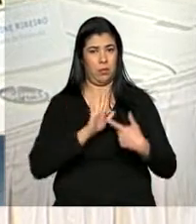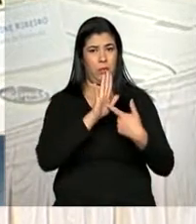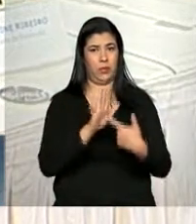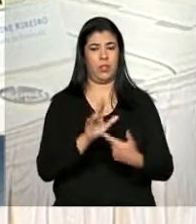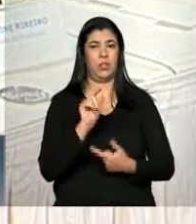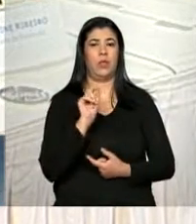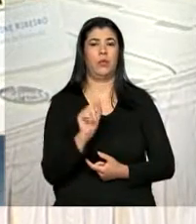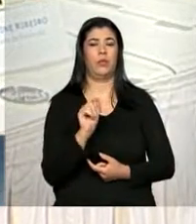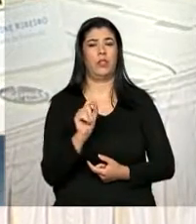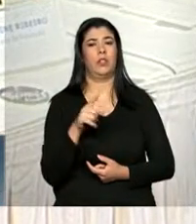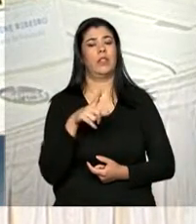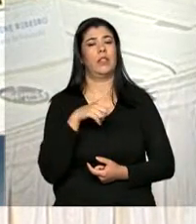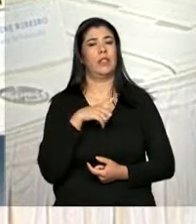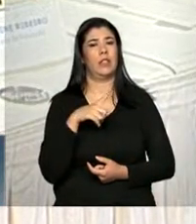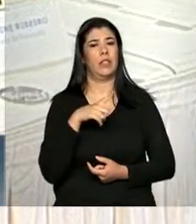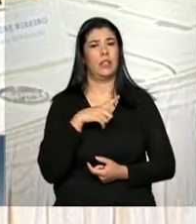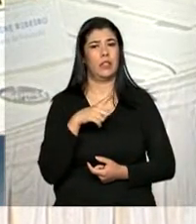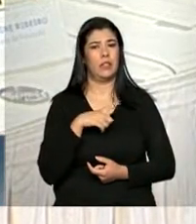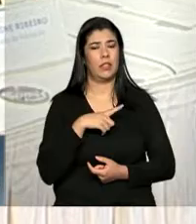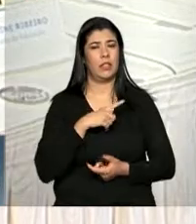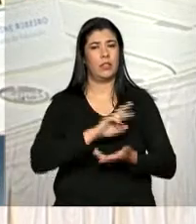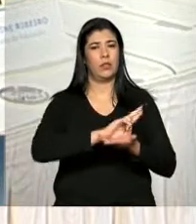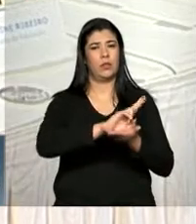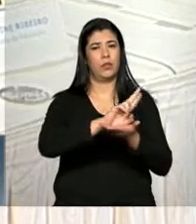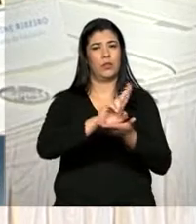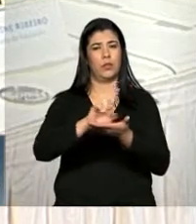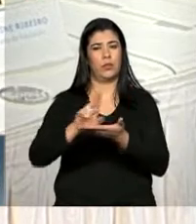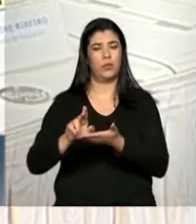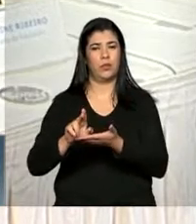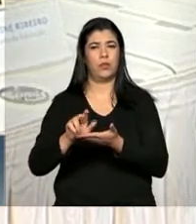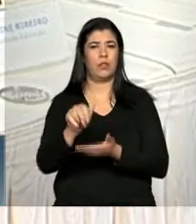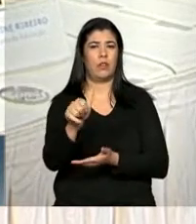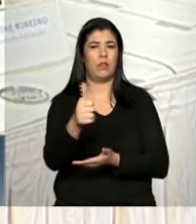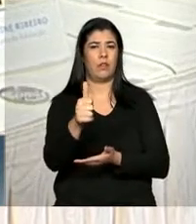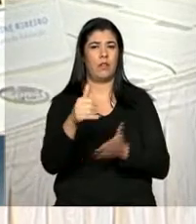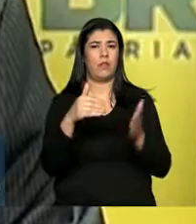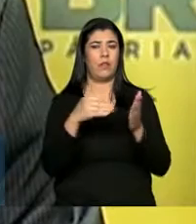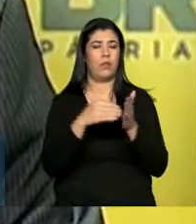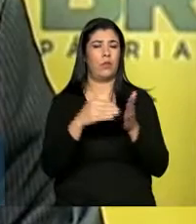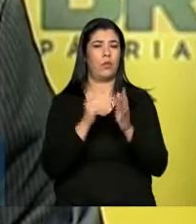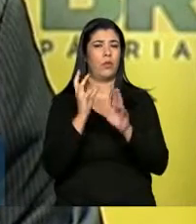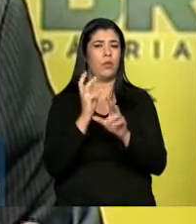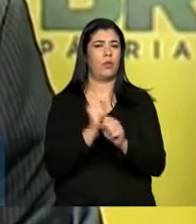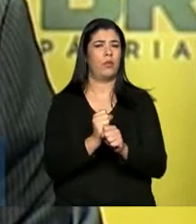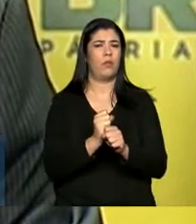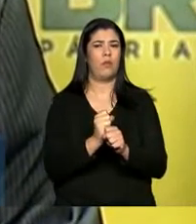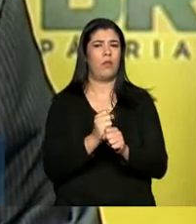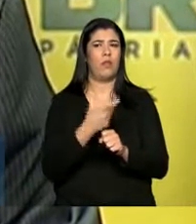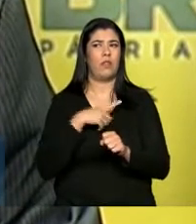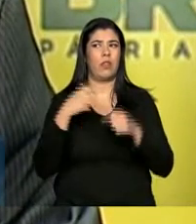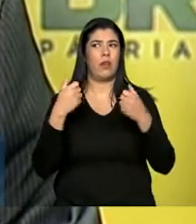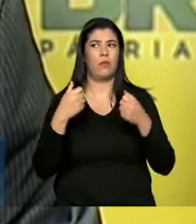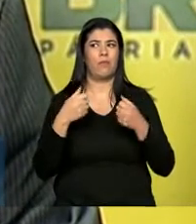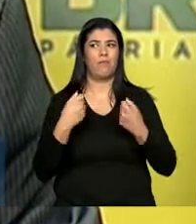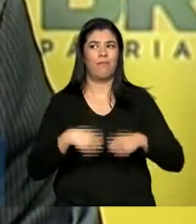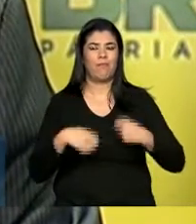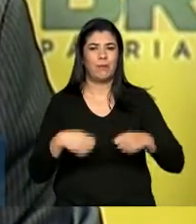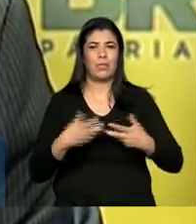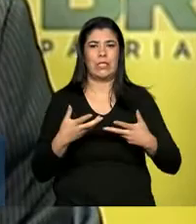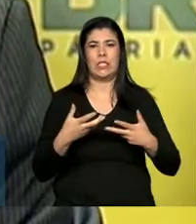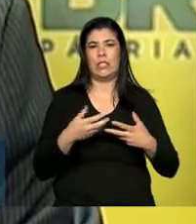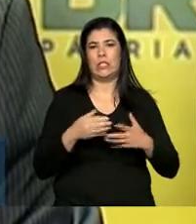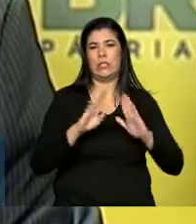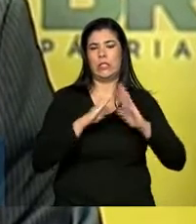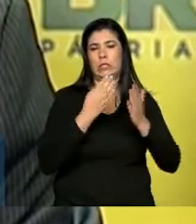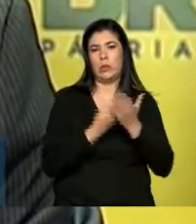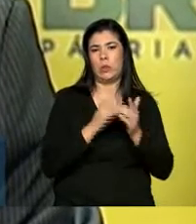indicadores, que existem determinantes na nota final que não dependem da escola, que não exprimem se o ensino foi